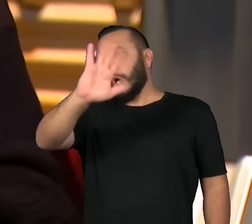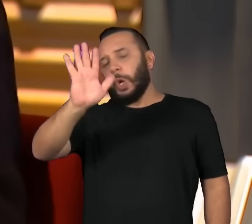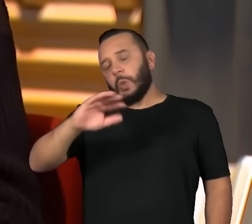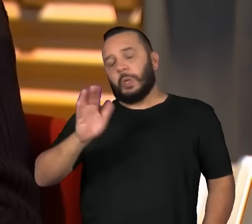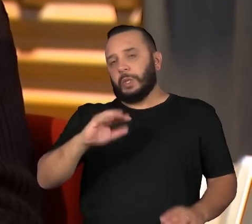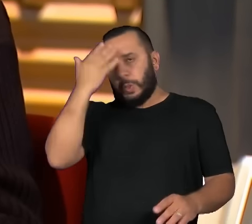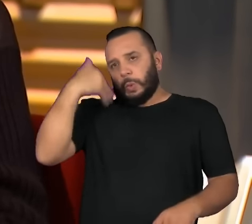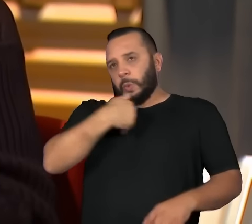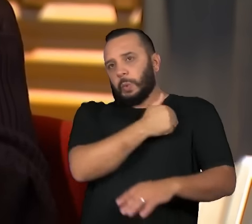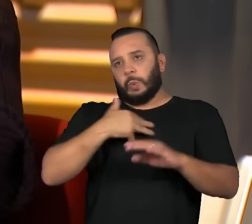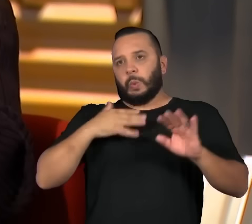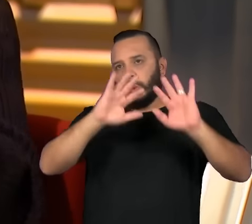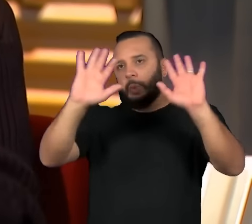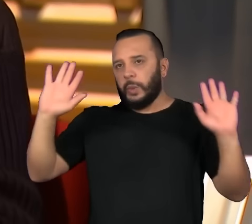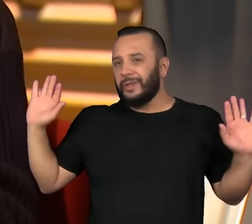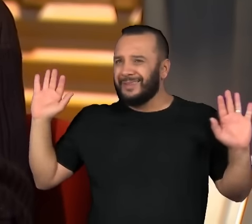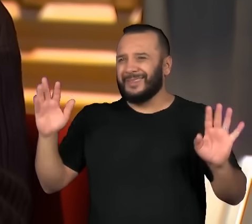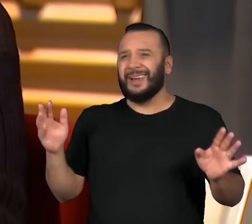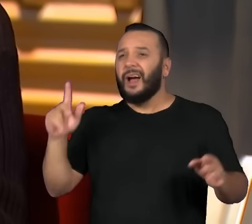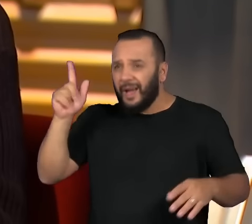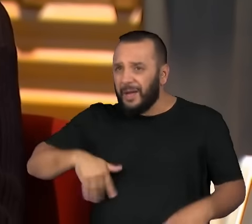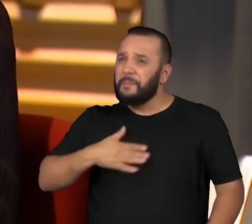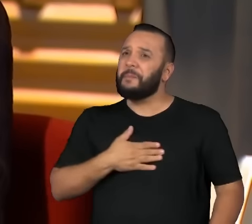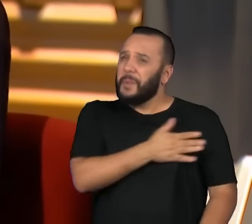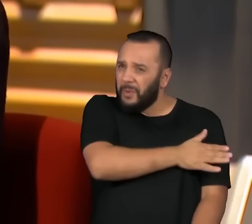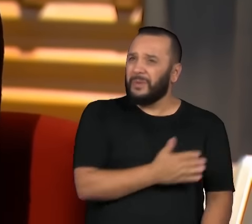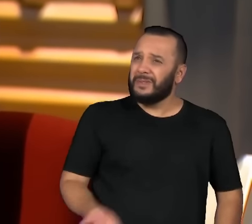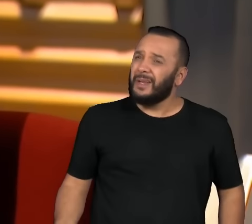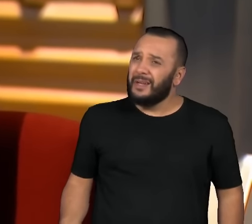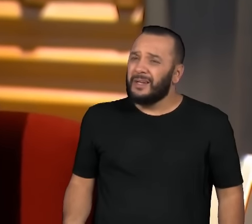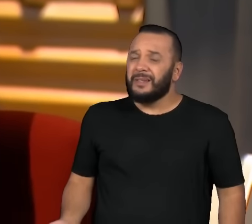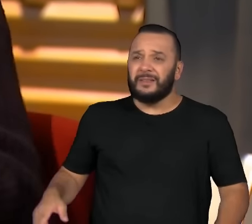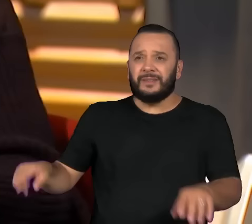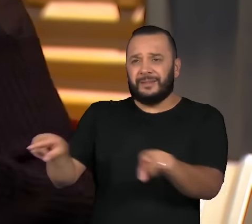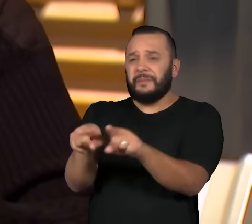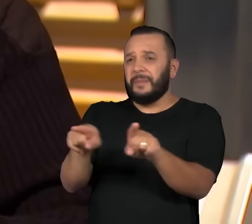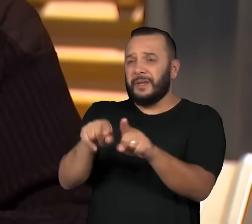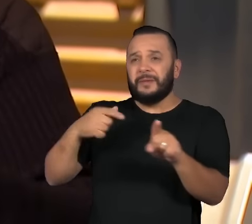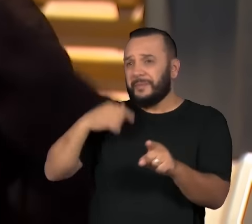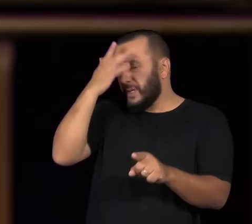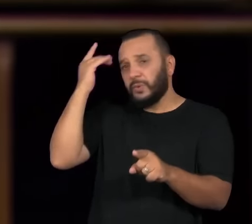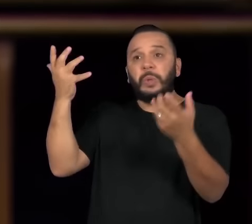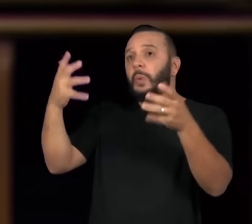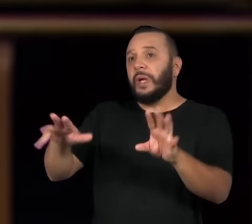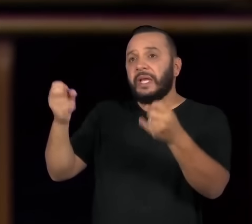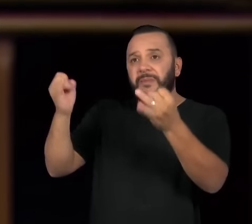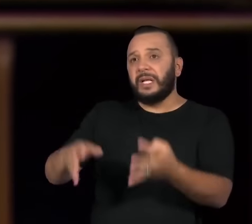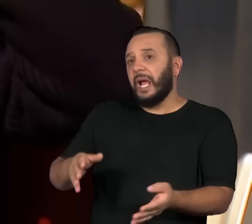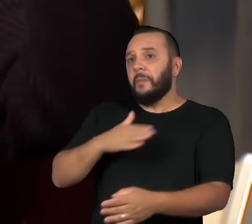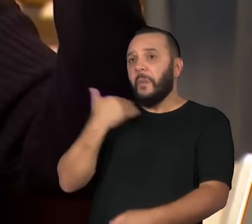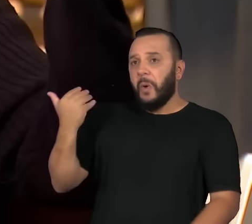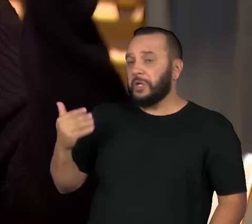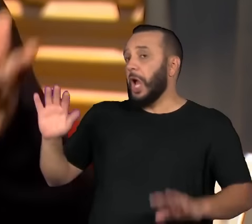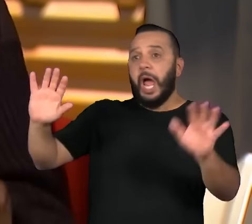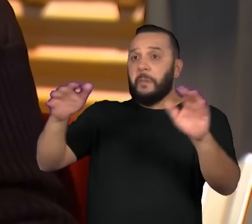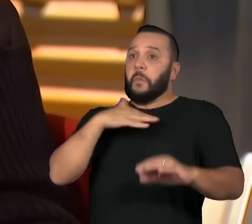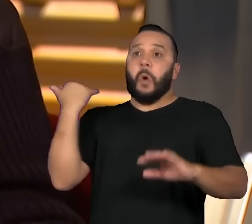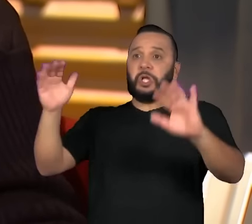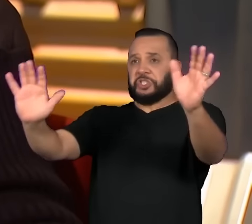é a grande questão. É. O preconceito e a superstição em não se falar da morte, E porque tem vai uma- trazer ideia errada, que vai trazer não sei o